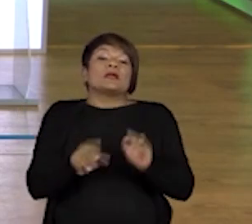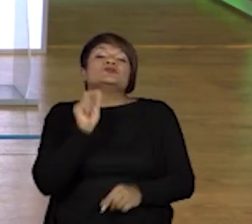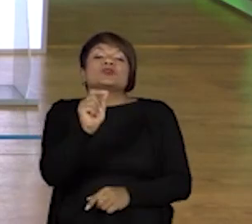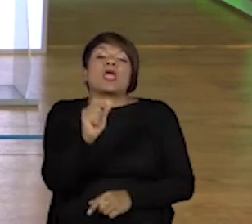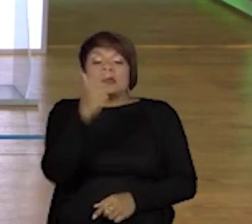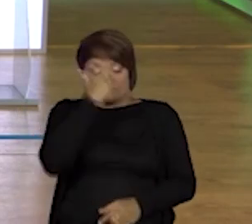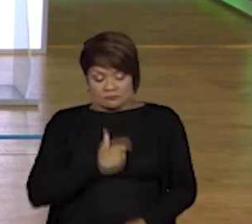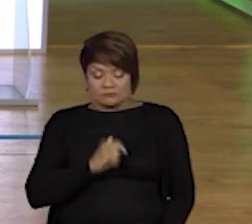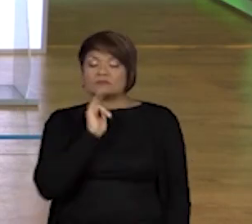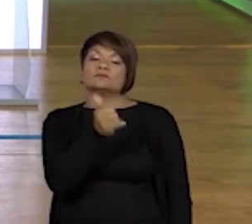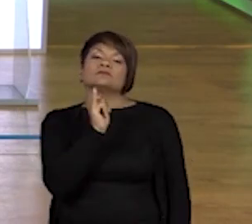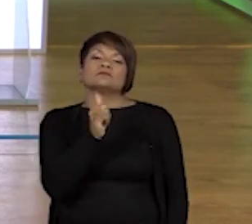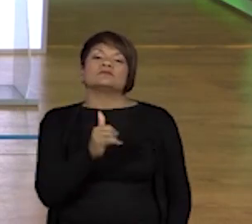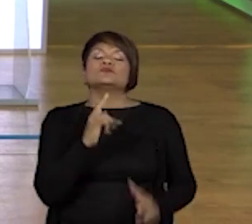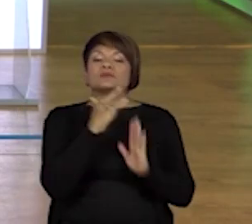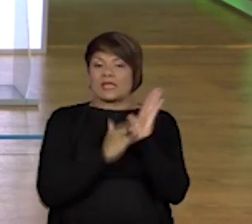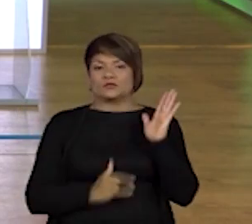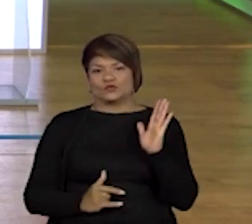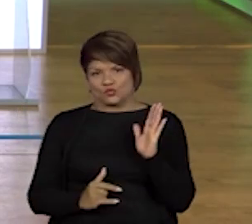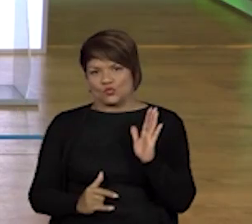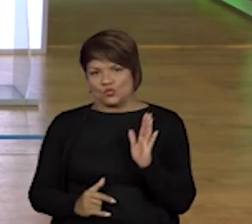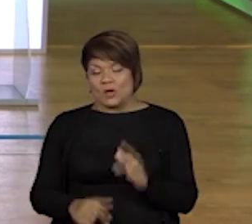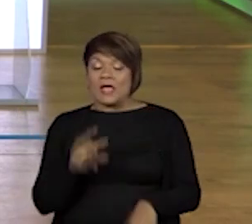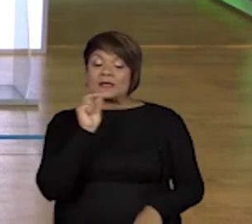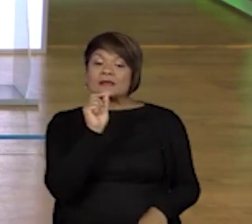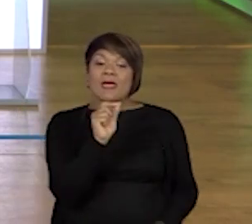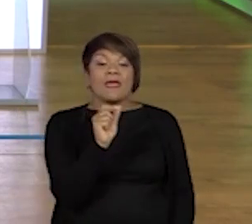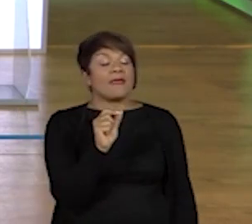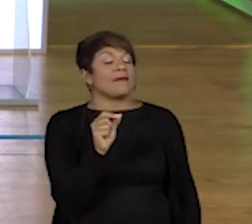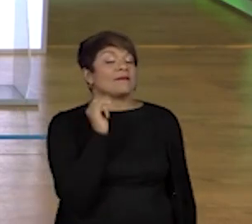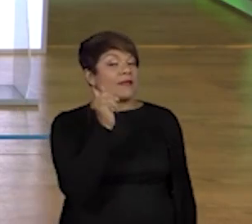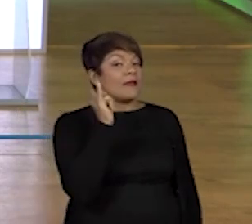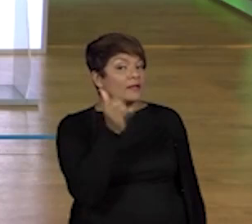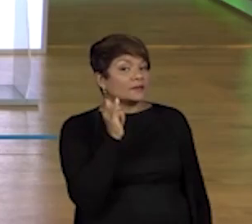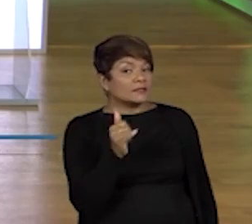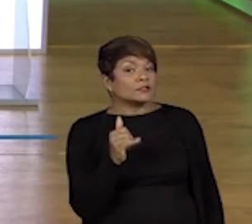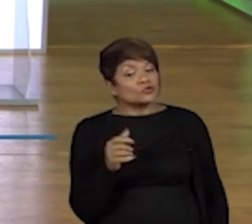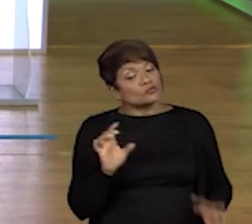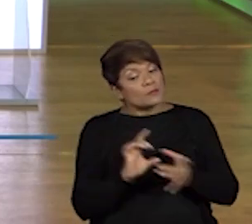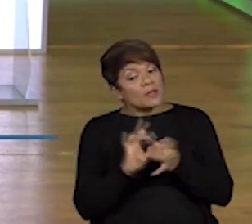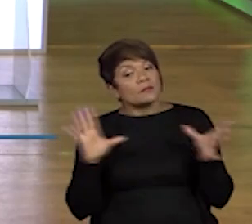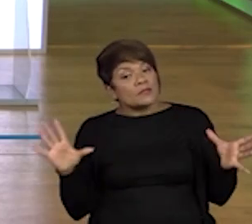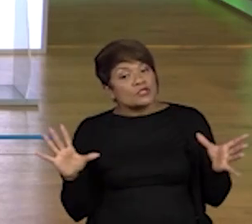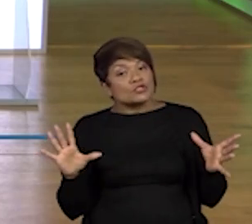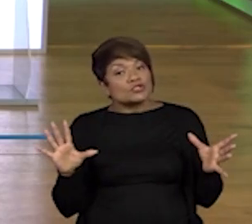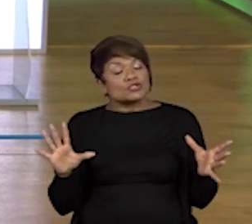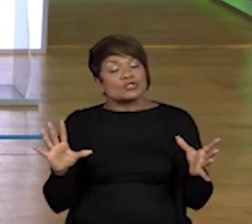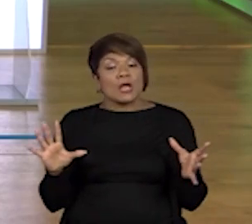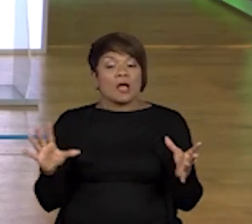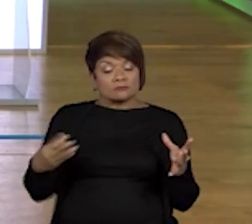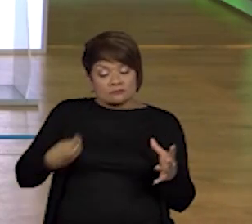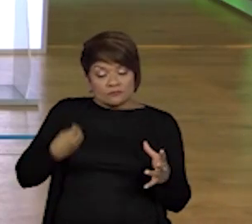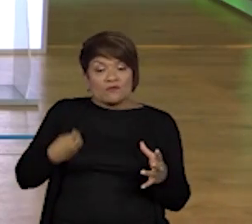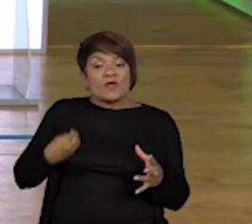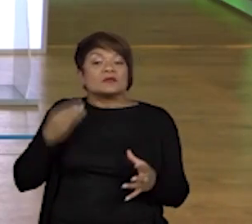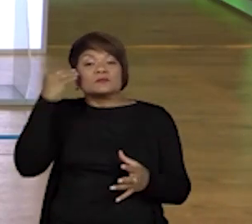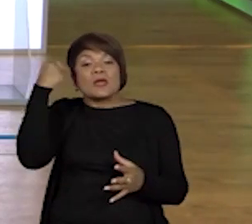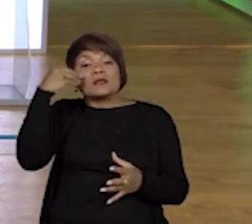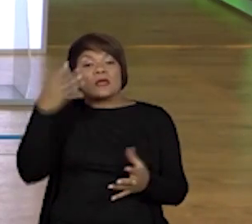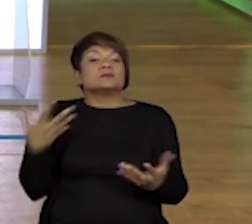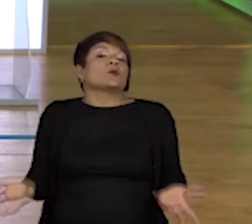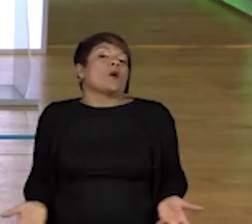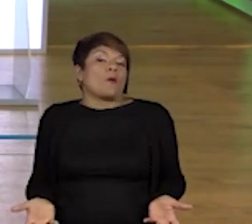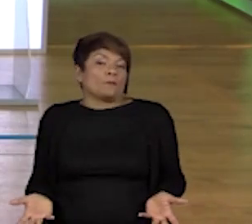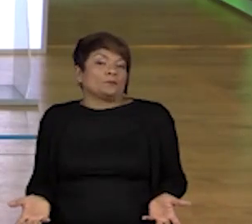está narrando, ou como está na nossa aula, quem está relatando, que vai permitir enxergar qual foi a vivência que teve, qual foi a experiência, que foi o